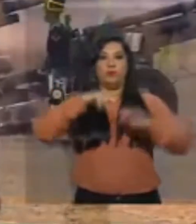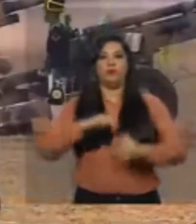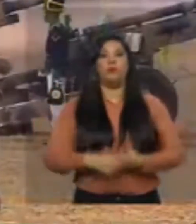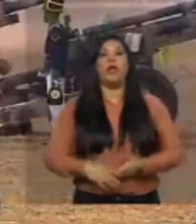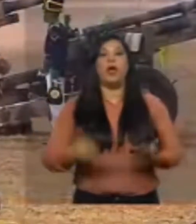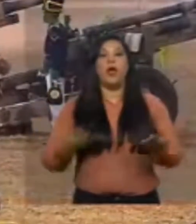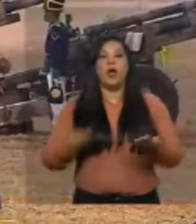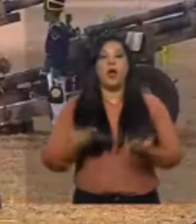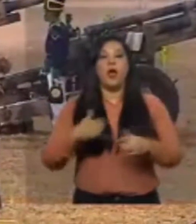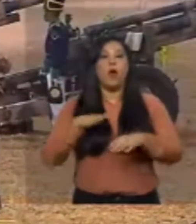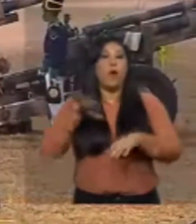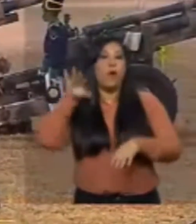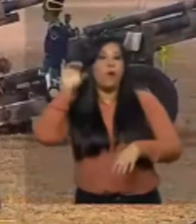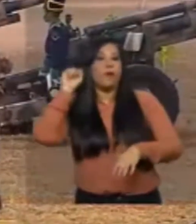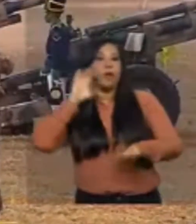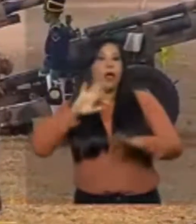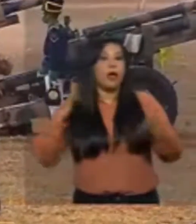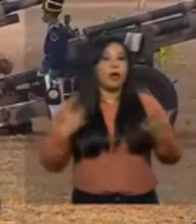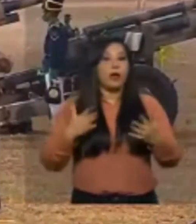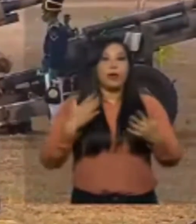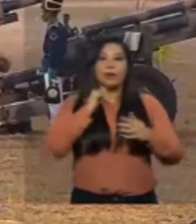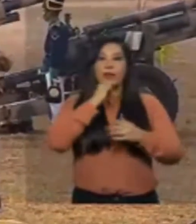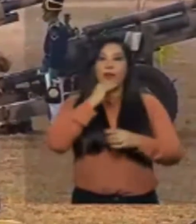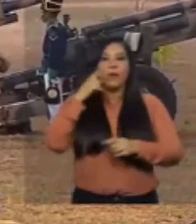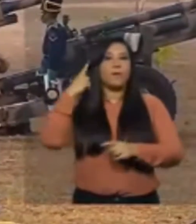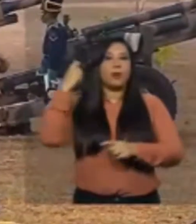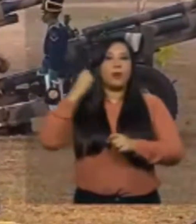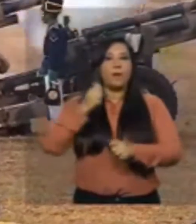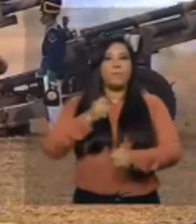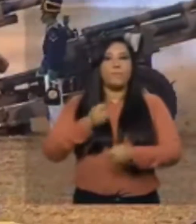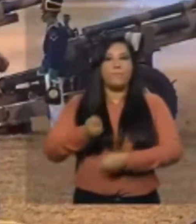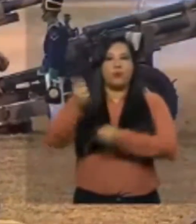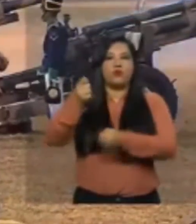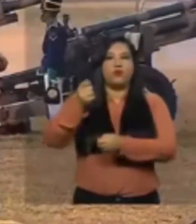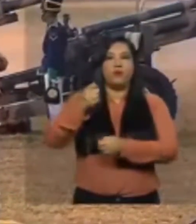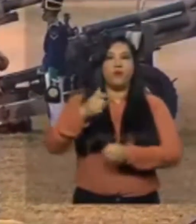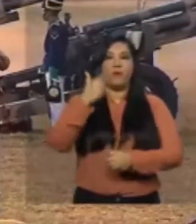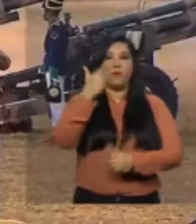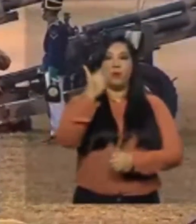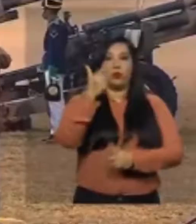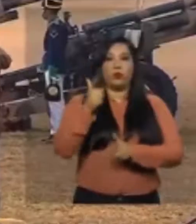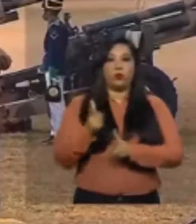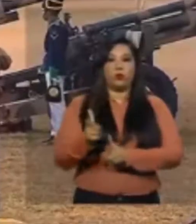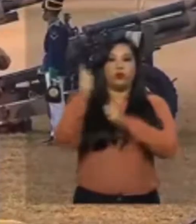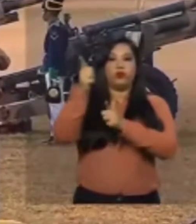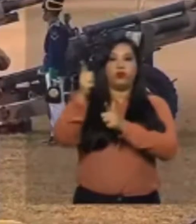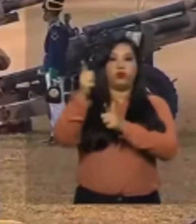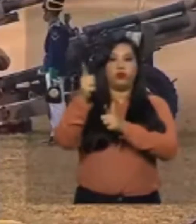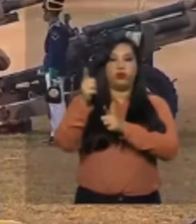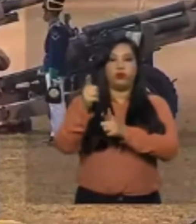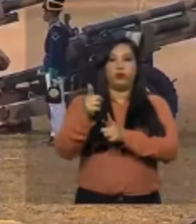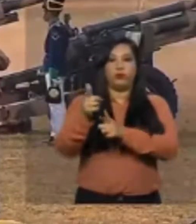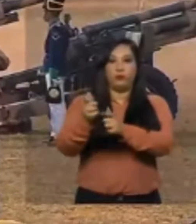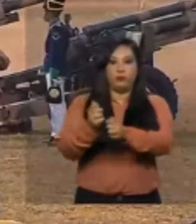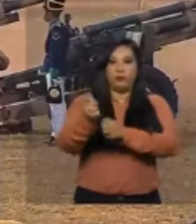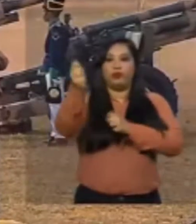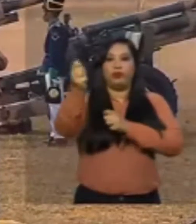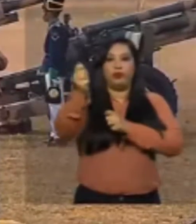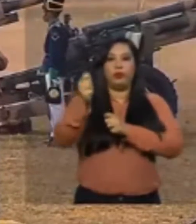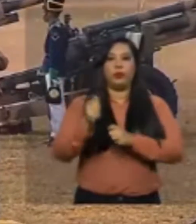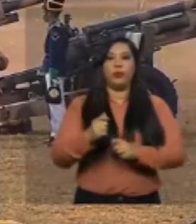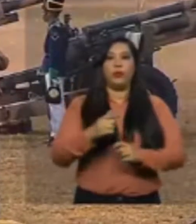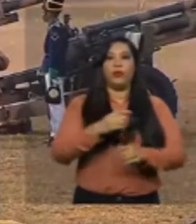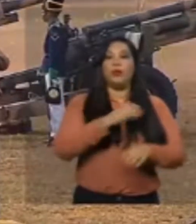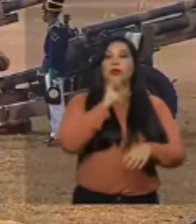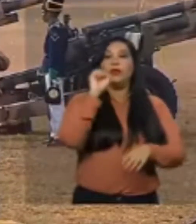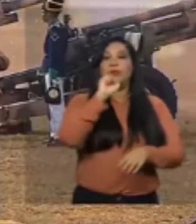canais conservadores, os canais que questionam, os canais que pensam diferente do sistema. E